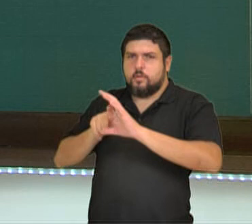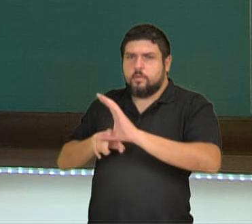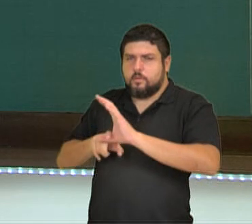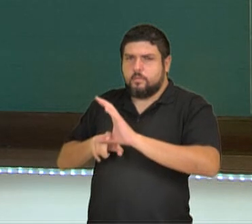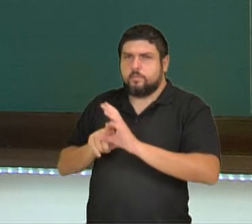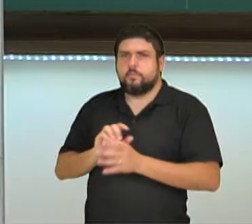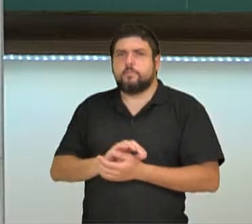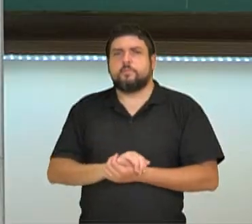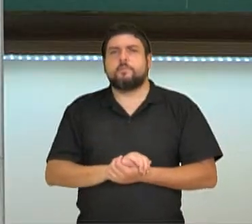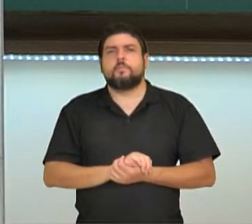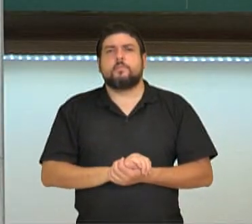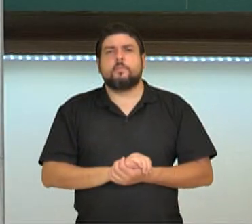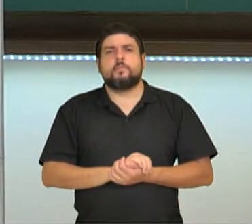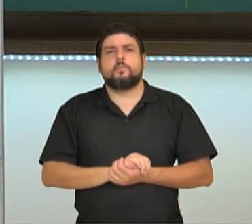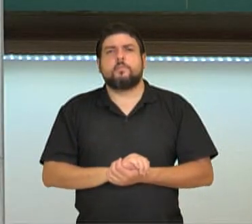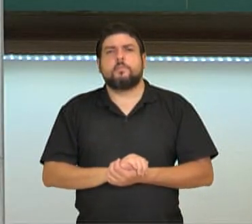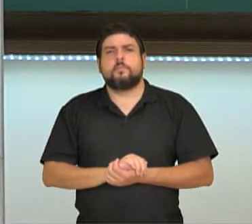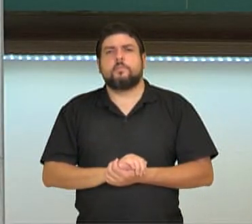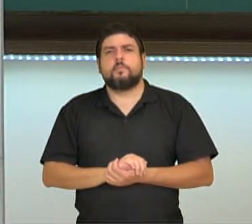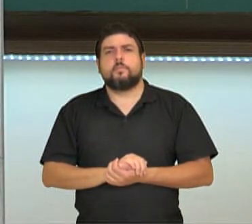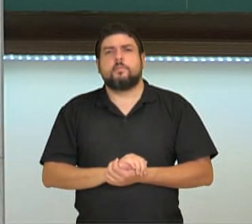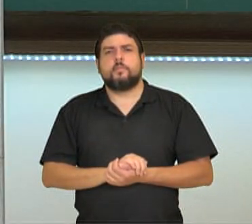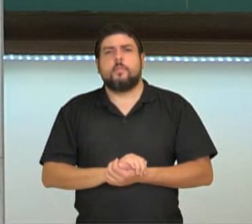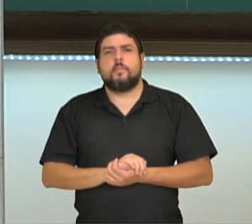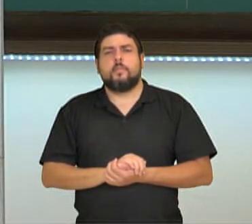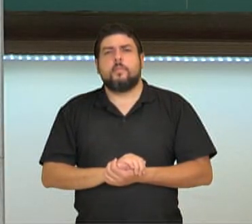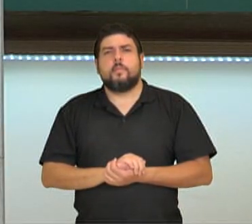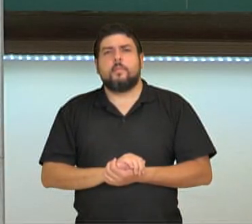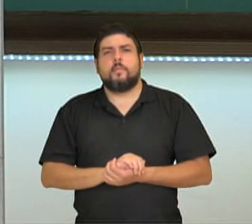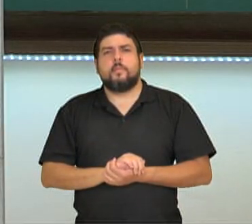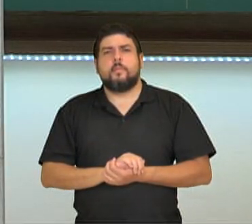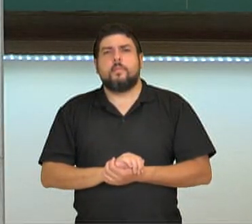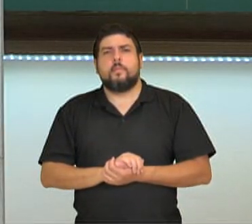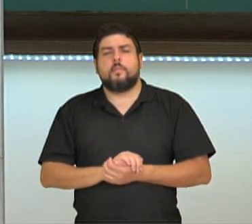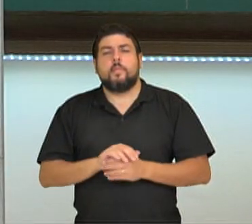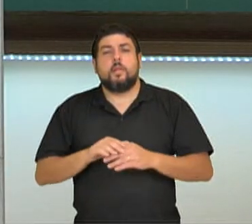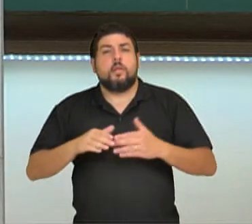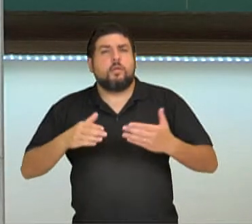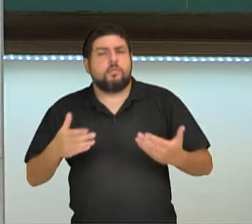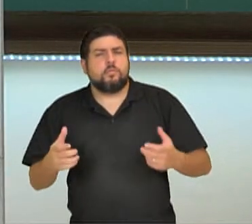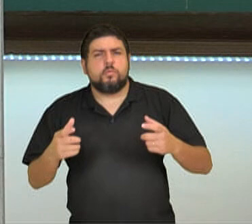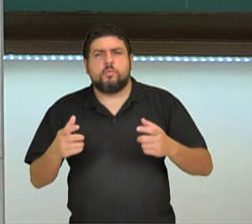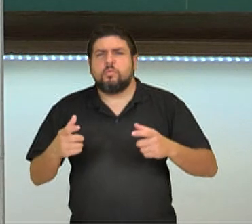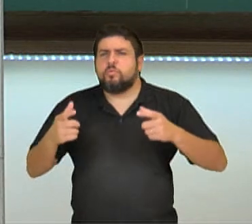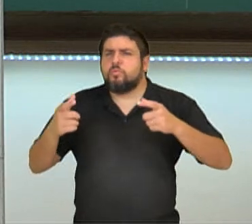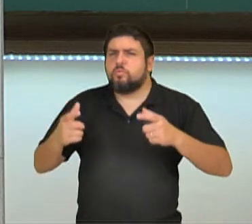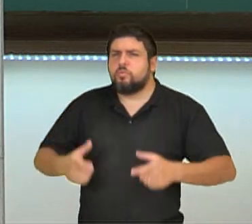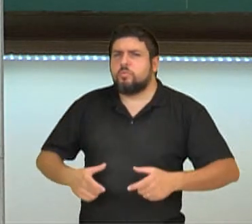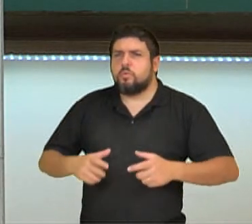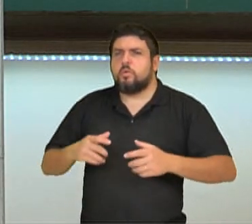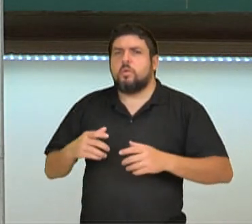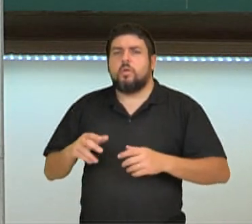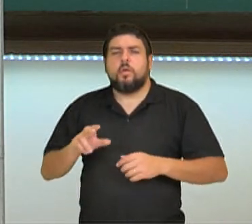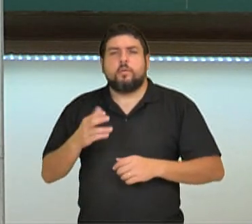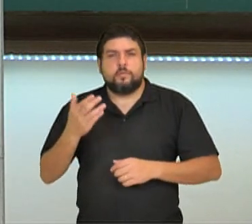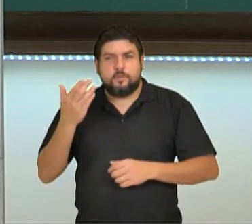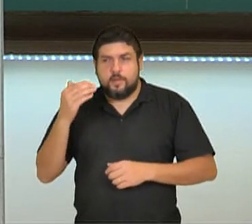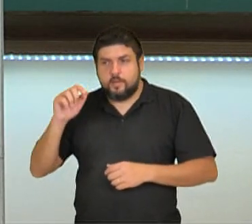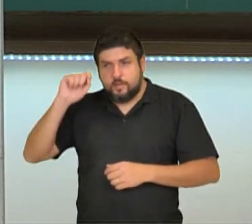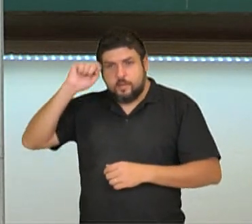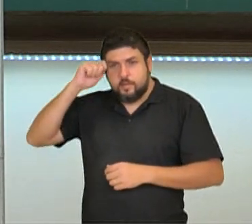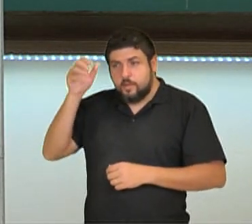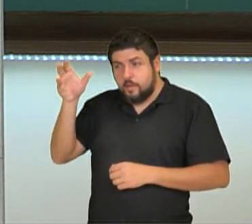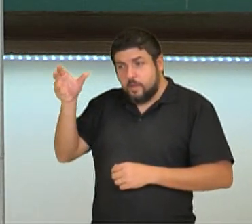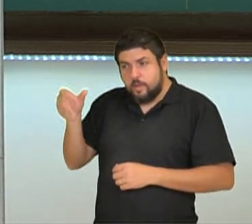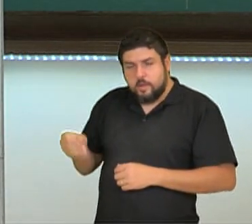o nome. Então veja só, da onde veio o berimbau, ele era usado nos rituais da